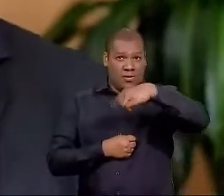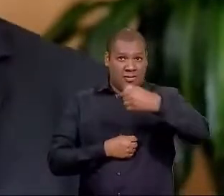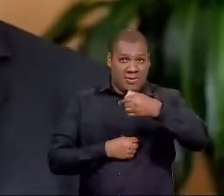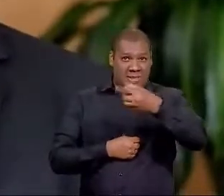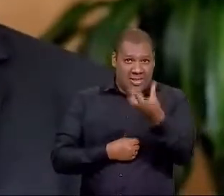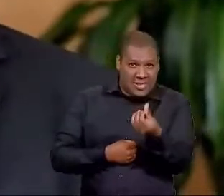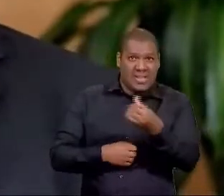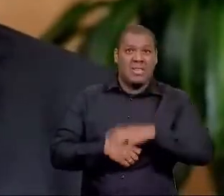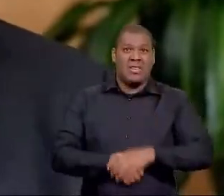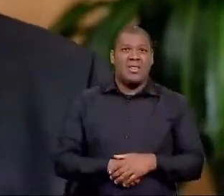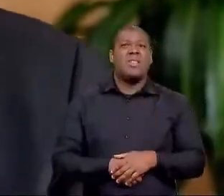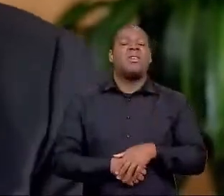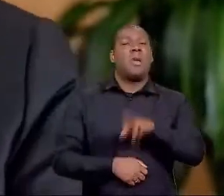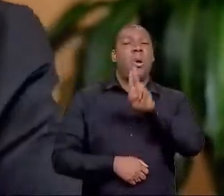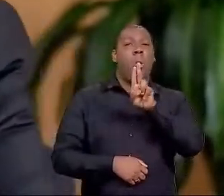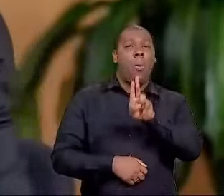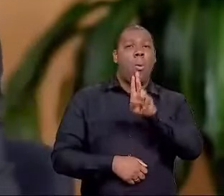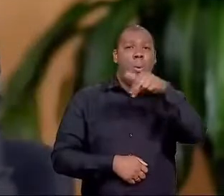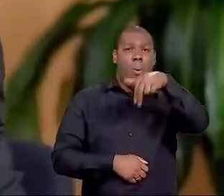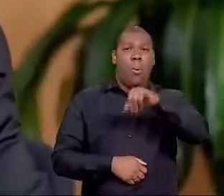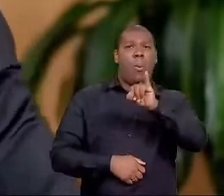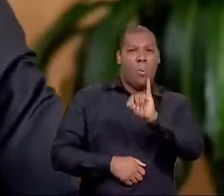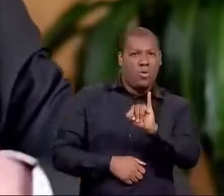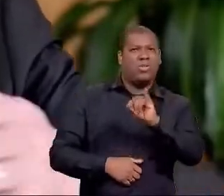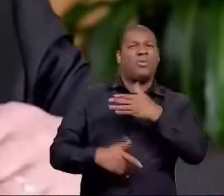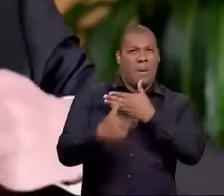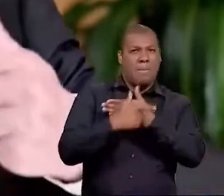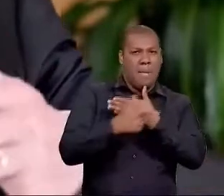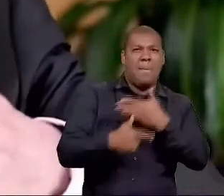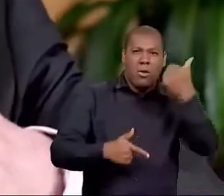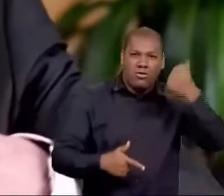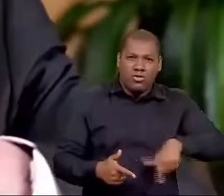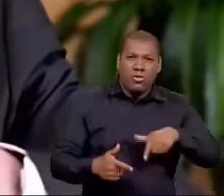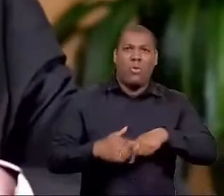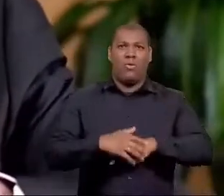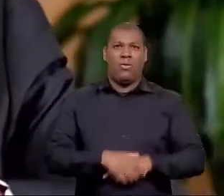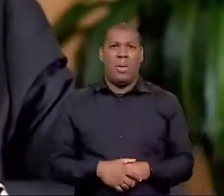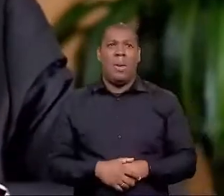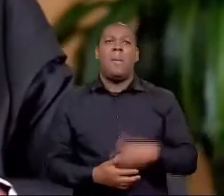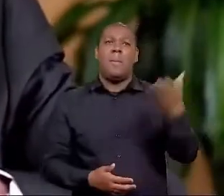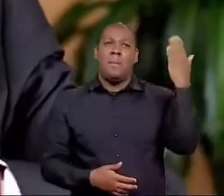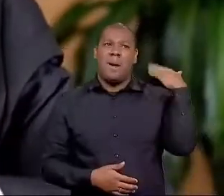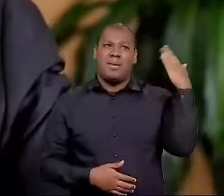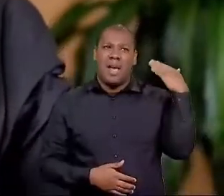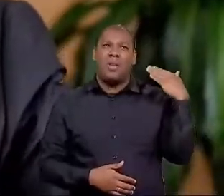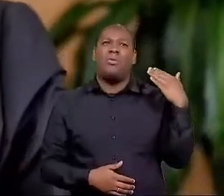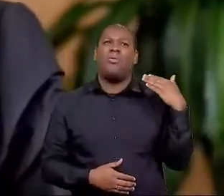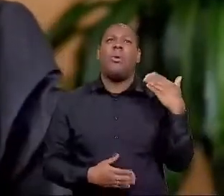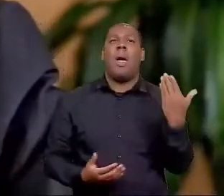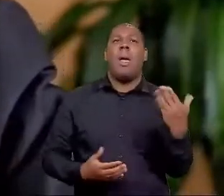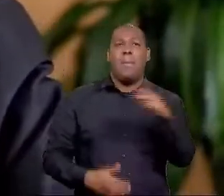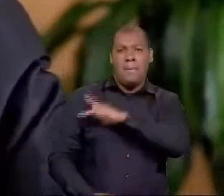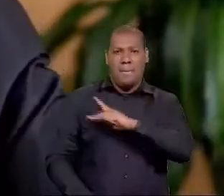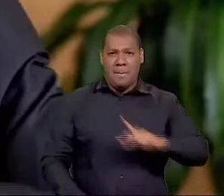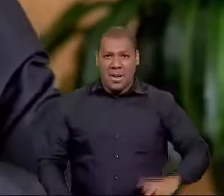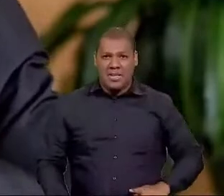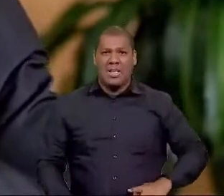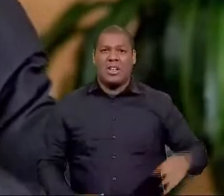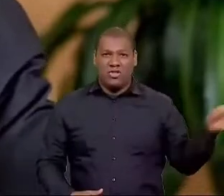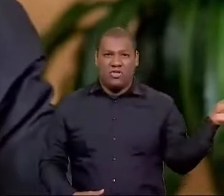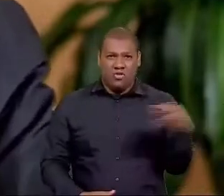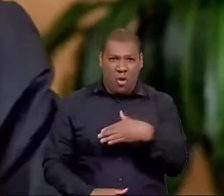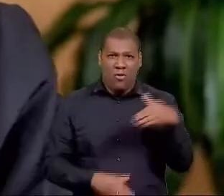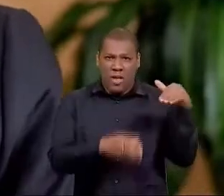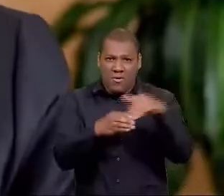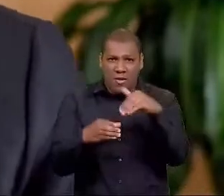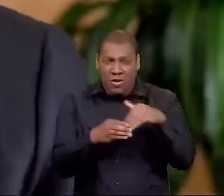Sim. E ela voltou. Tinha sido eleito um presidente novo, que era um companheiro, o Rui, que era um baiano,